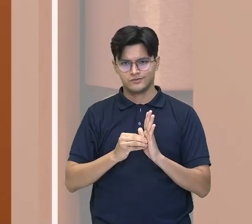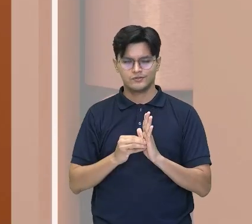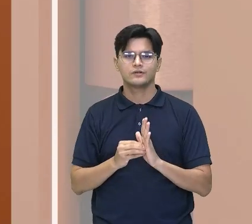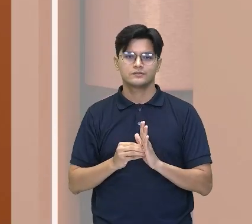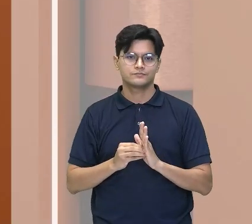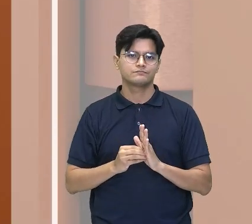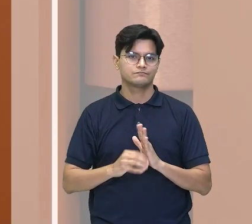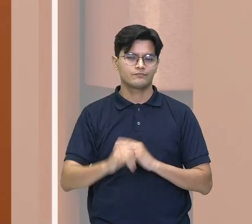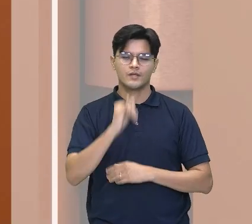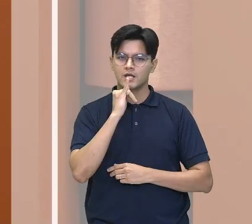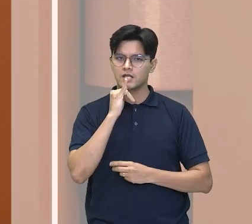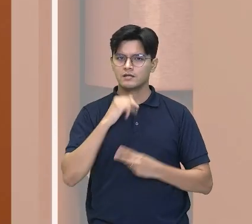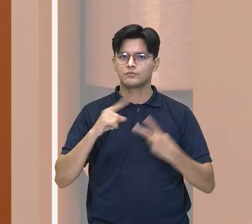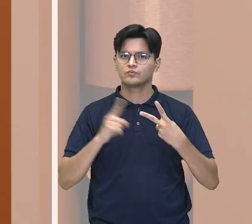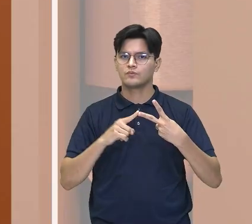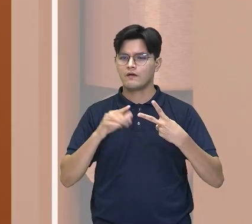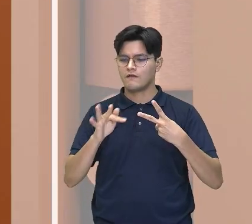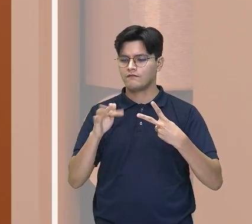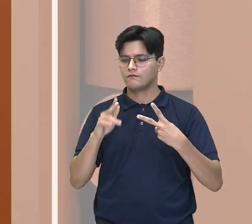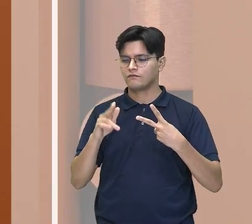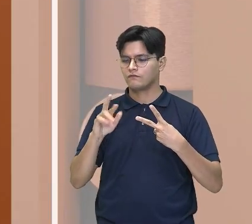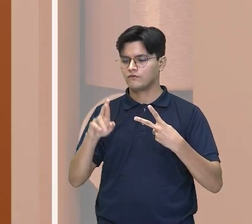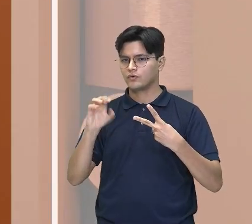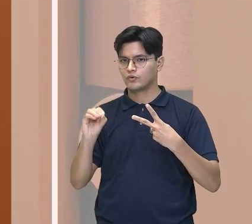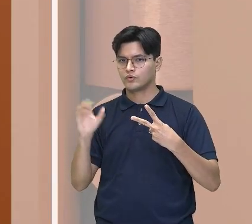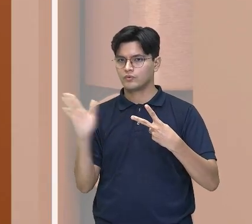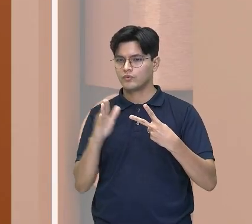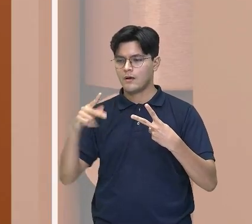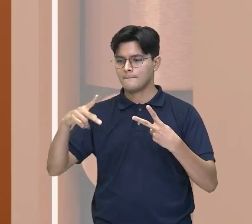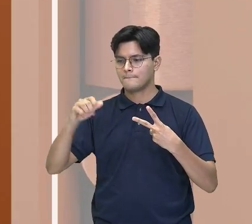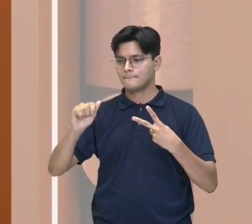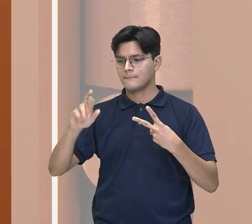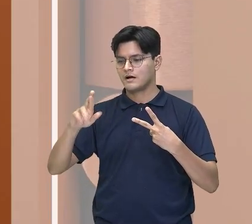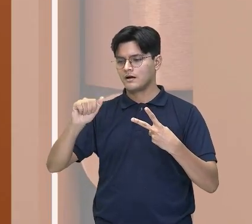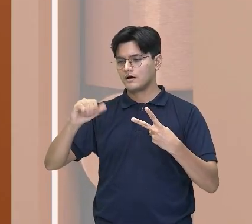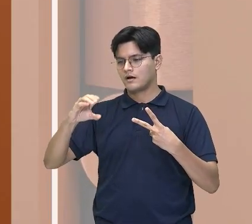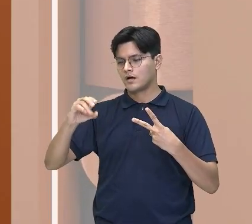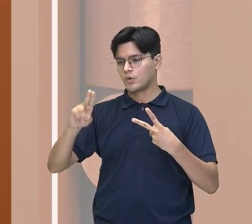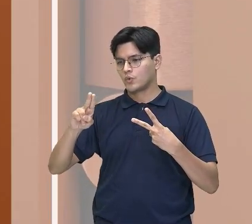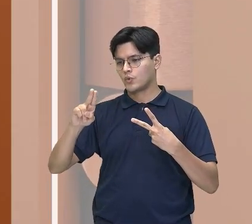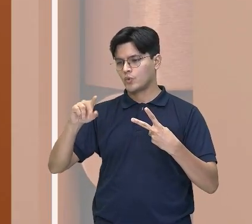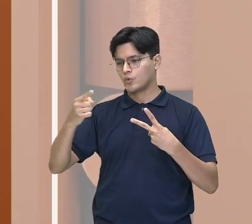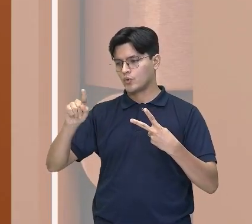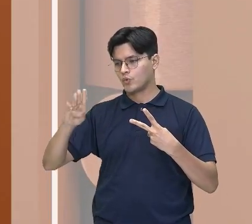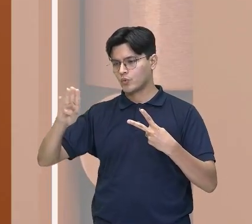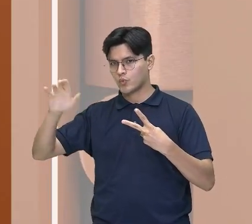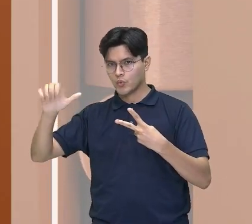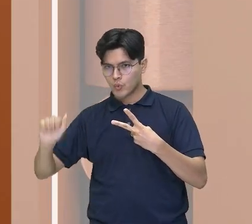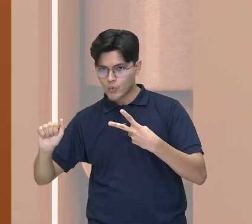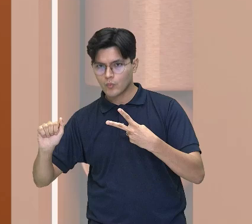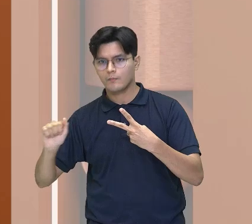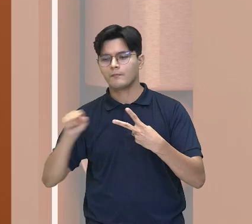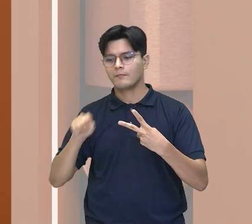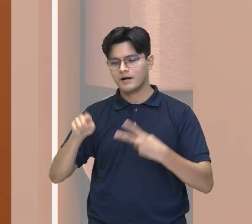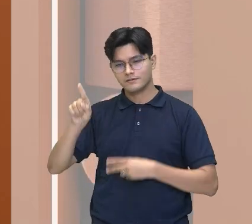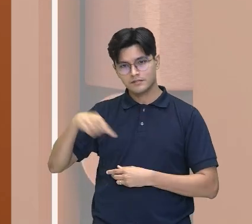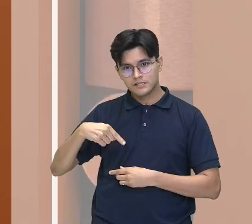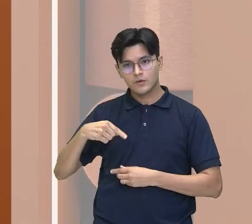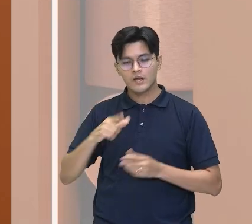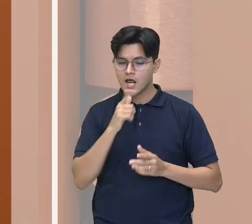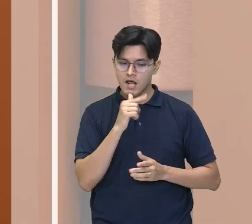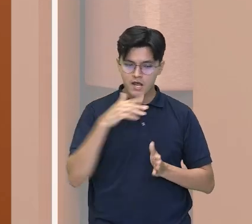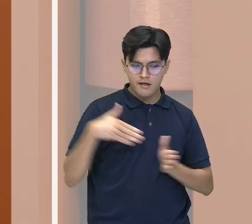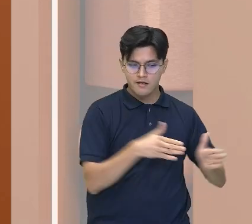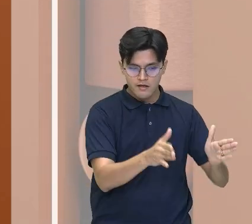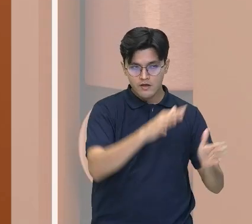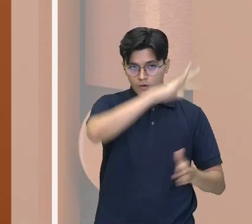na frente da cidade de Manaus, conectando o Rio Solimões e o Rio Negro. E aí a gente vai verificar